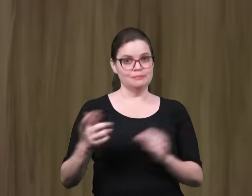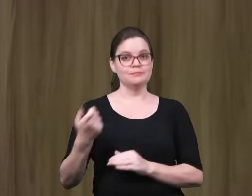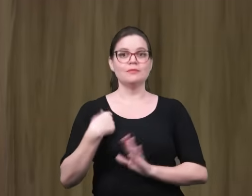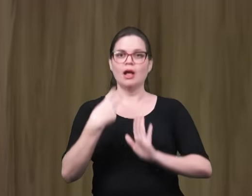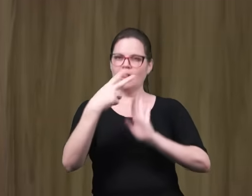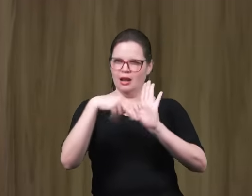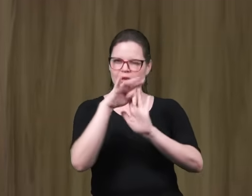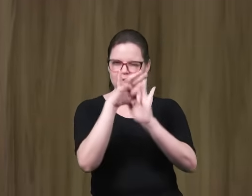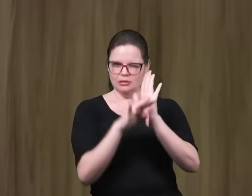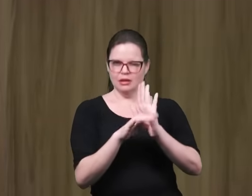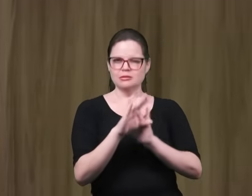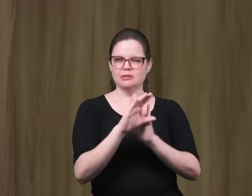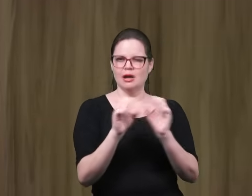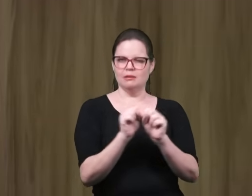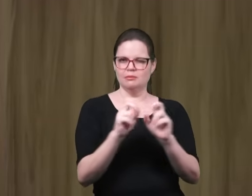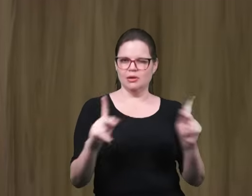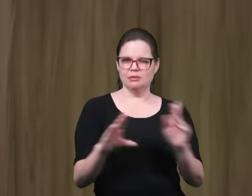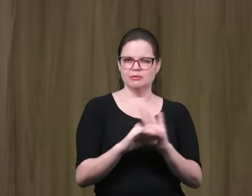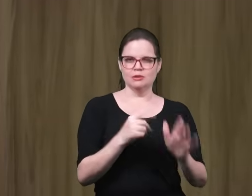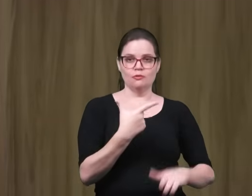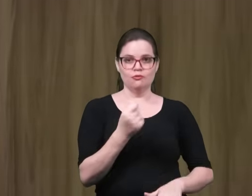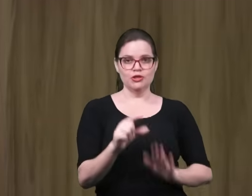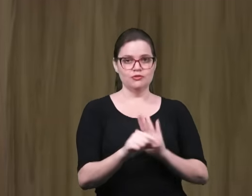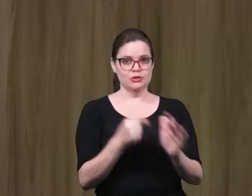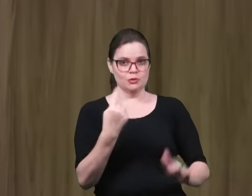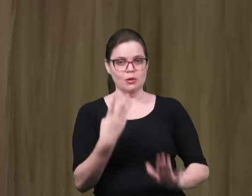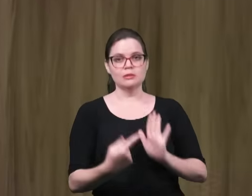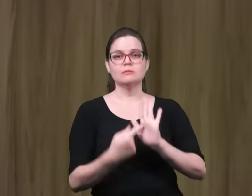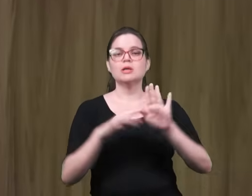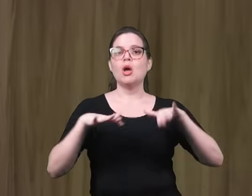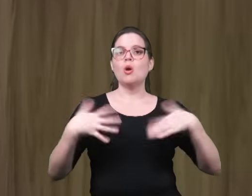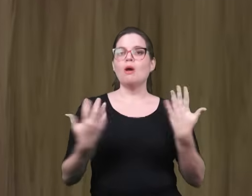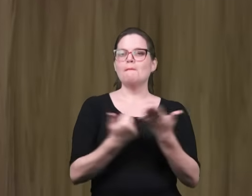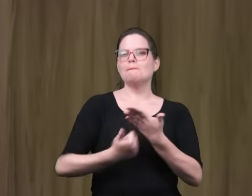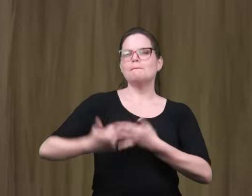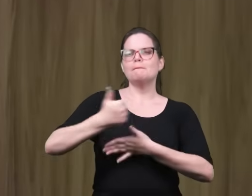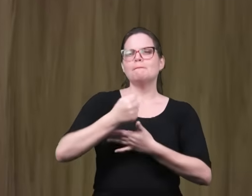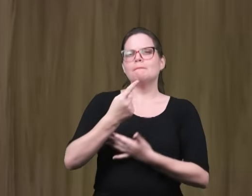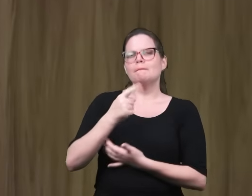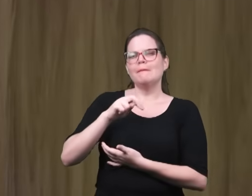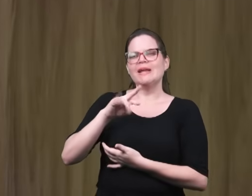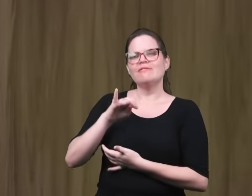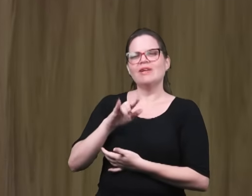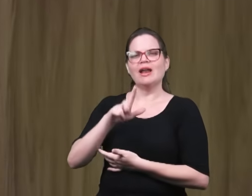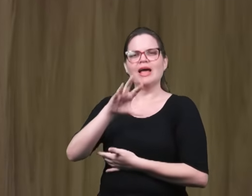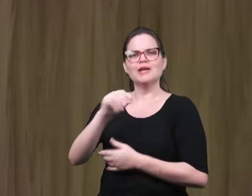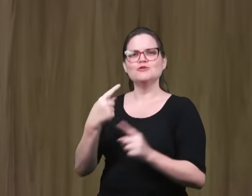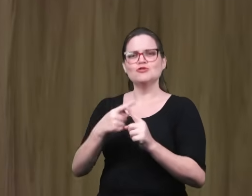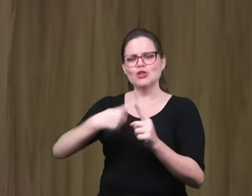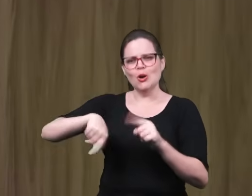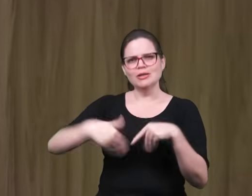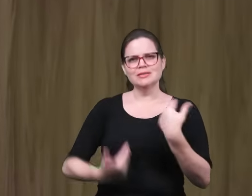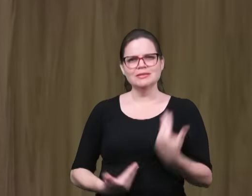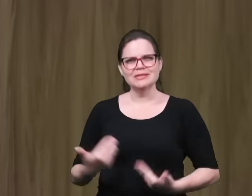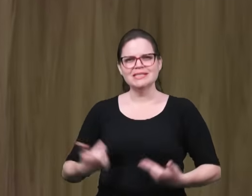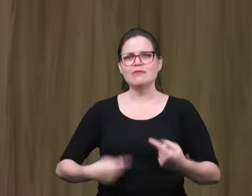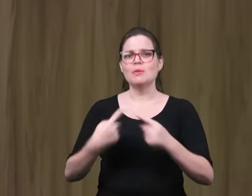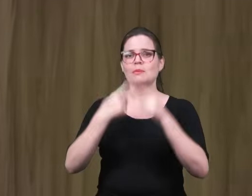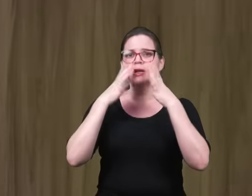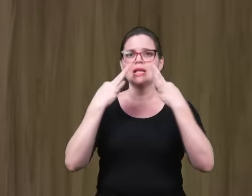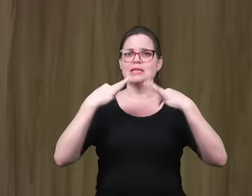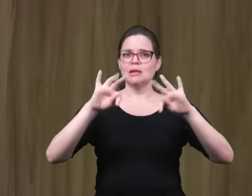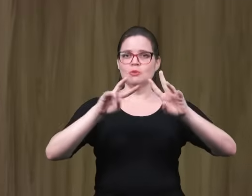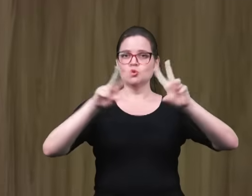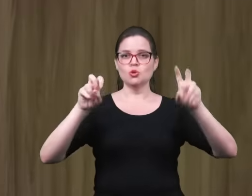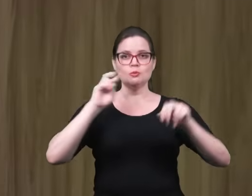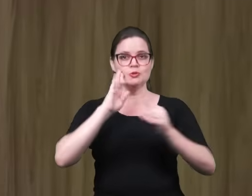o privilégio dado por Jesus à igreja por ter testemunhado de Jesus e de sua palavra. Já